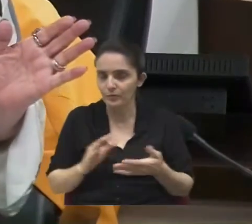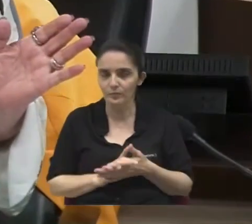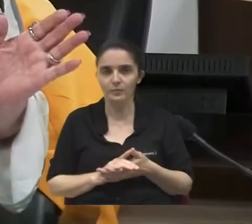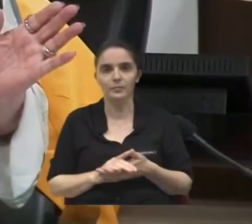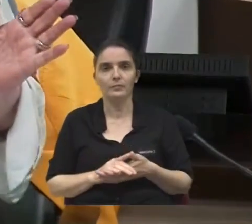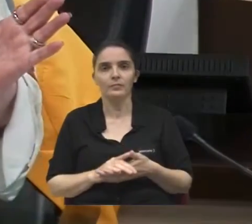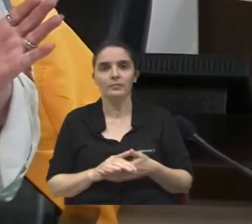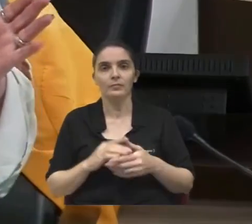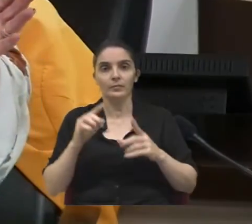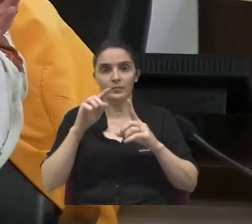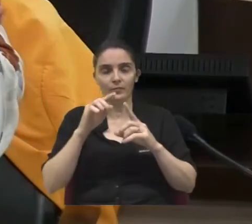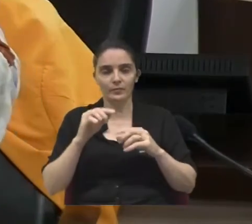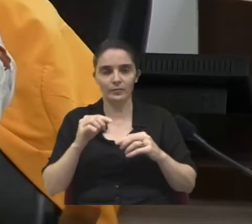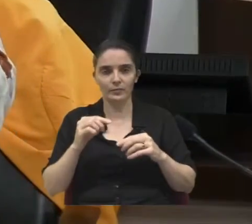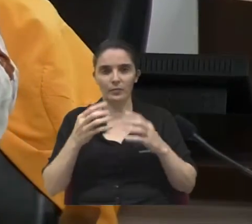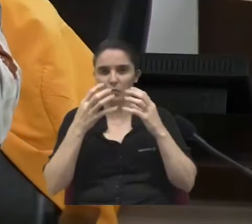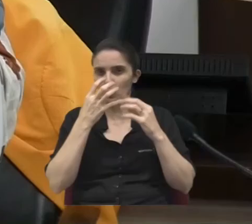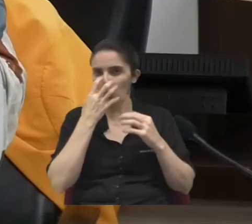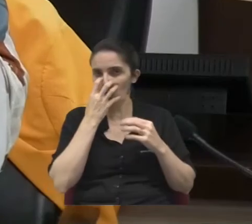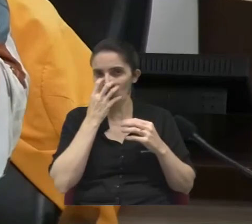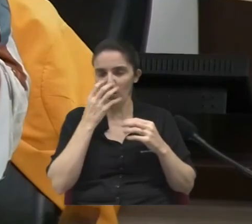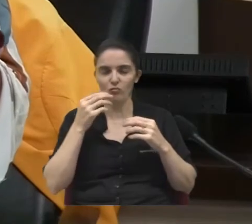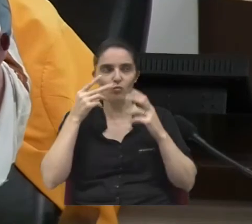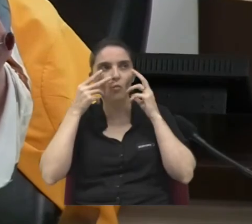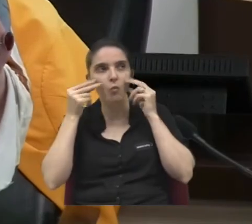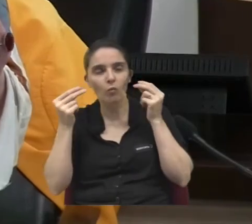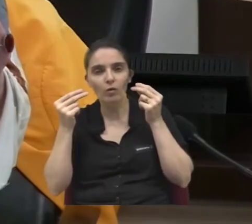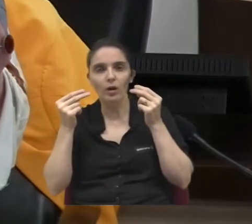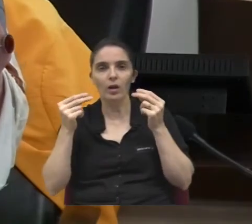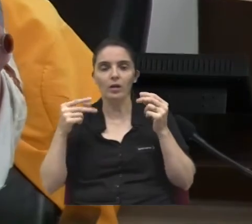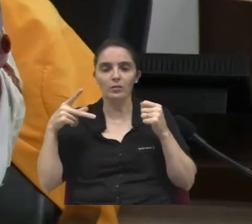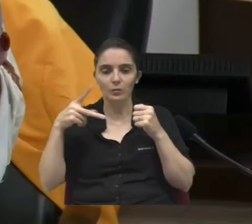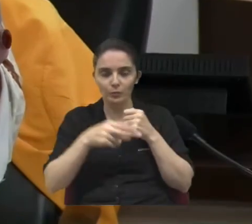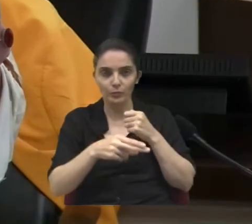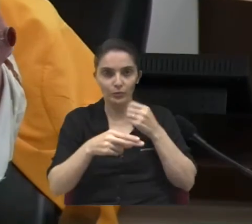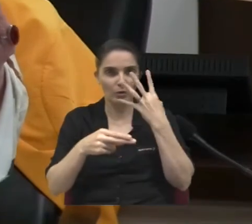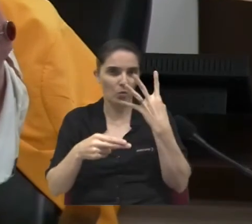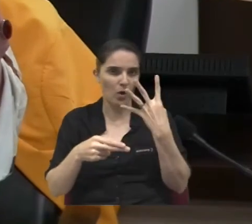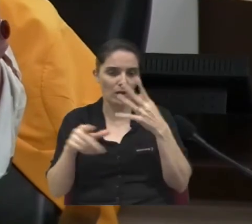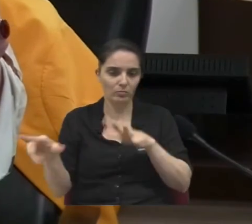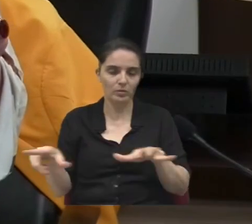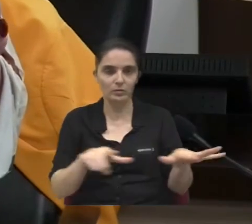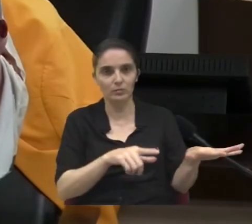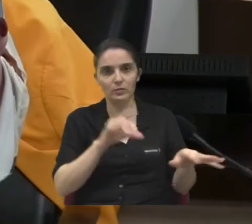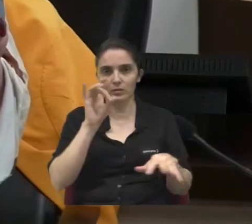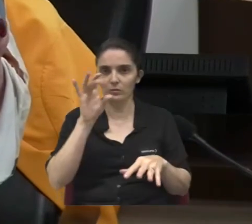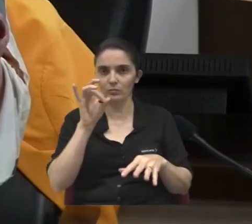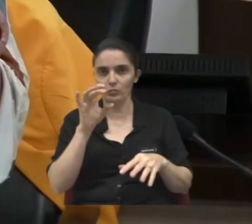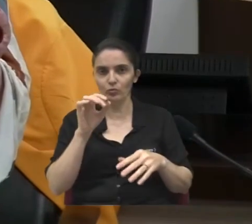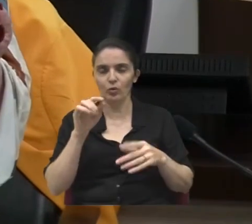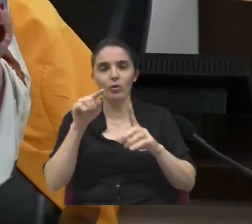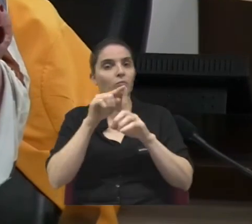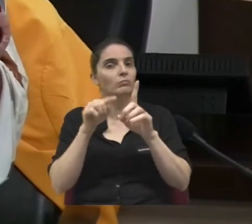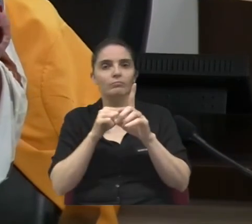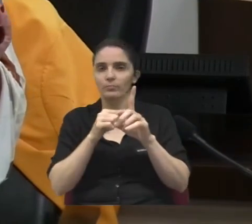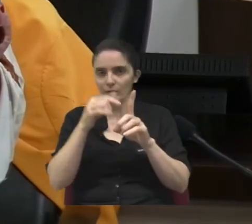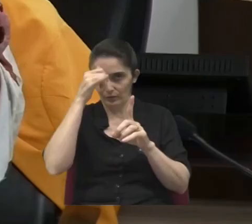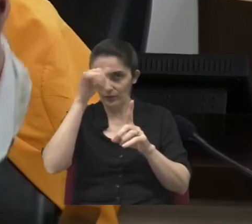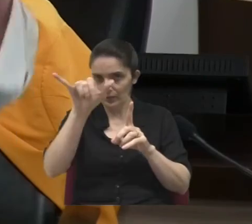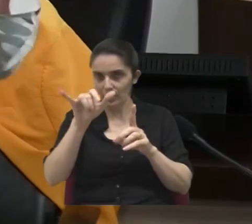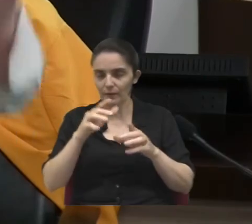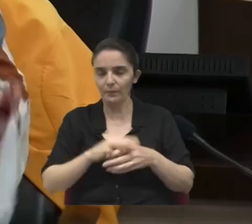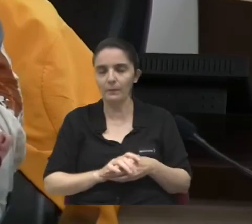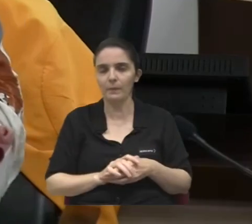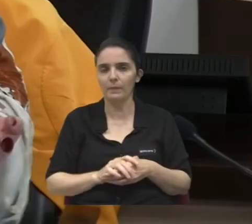ações agora. Né? Nós temos aqui, parece que 4 castrações por semana, se eu não me engano. Eu fiz uma conta, parece que dá 1,7 por dia no ano,